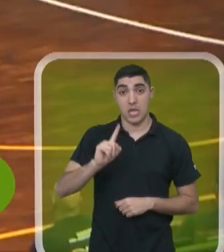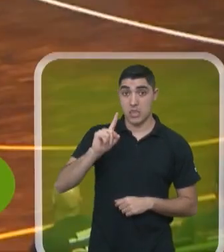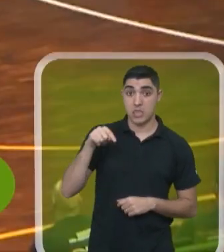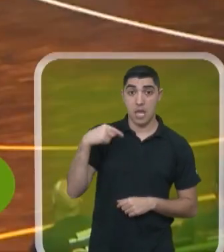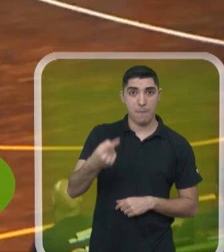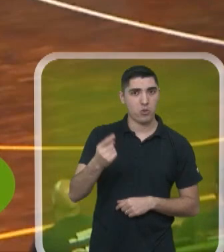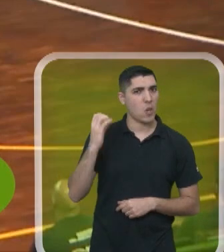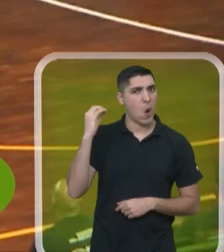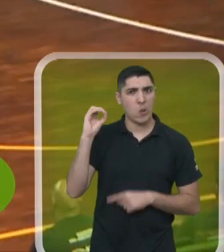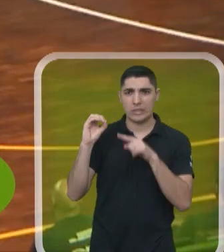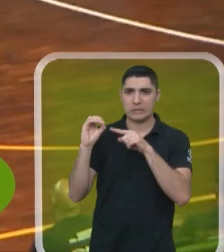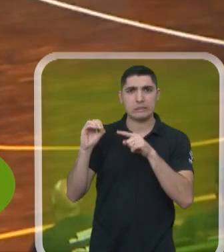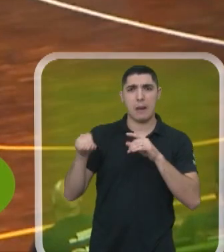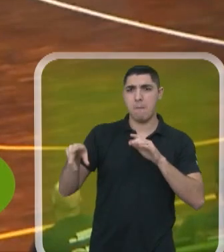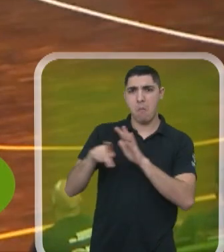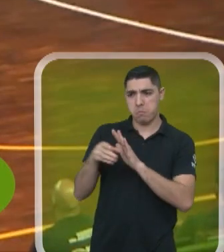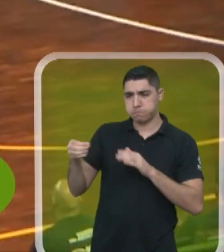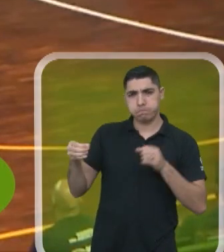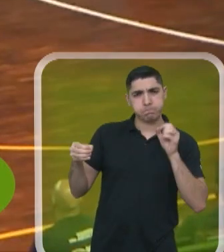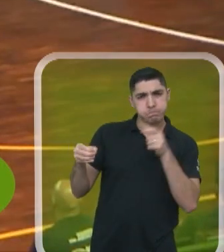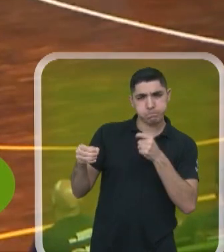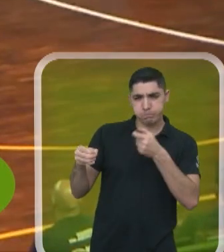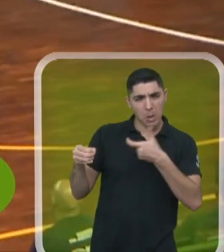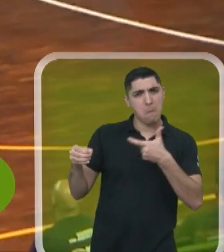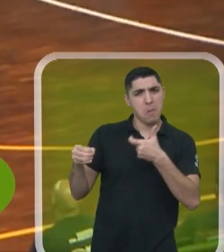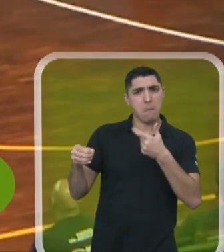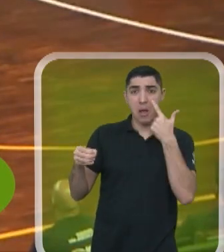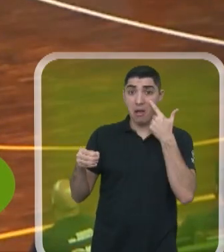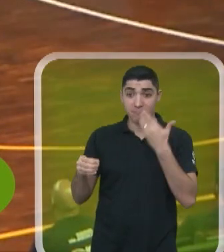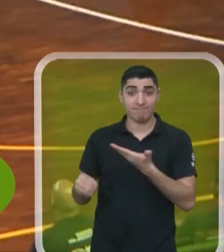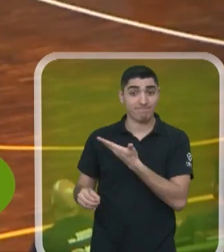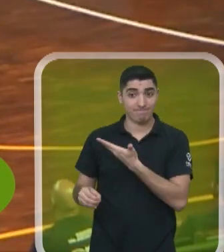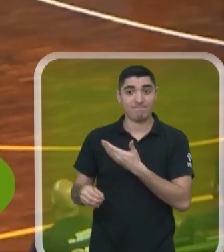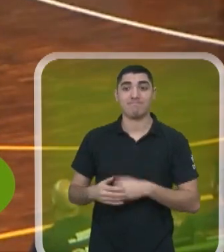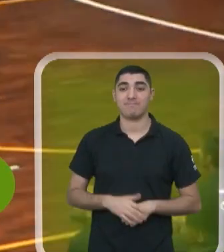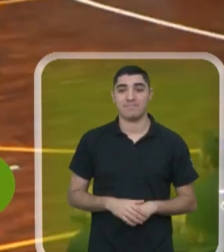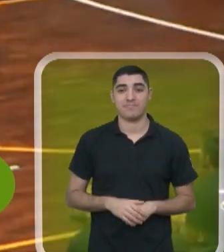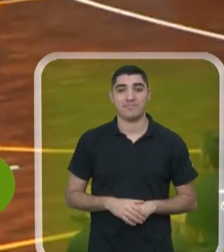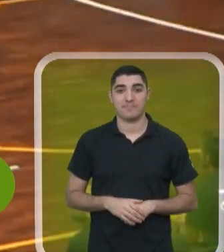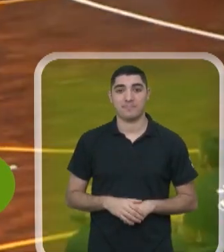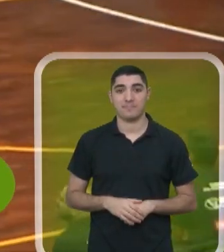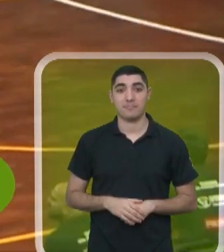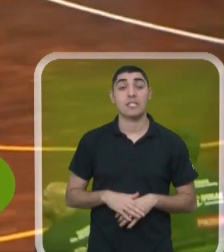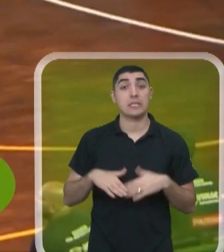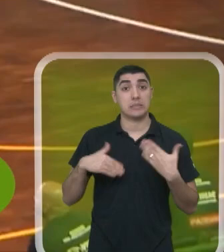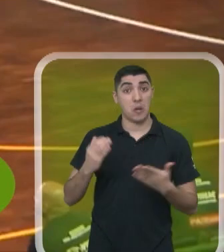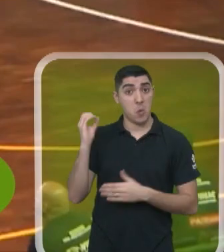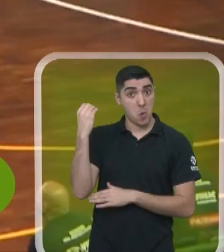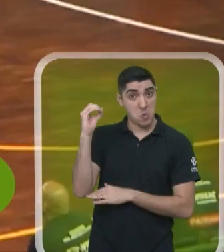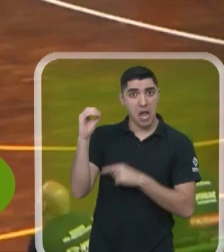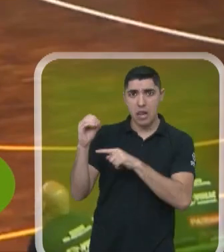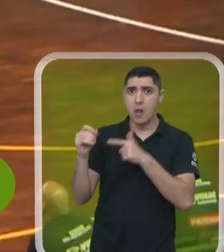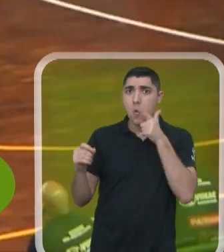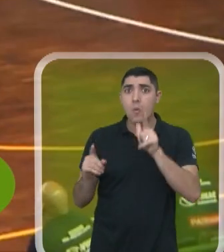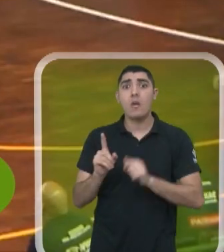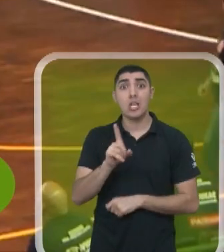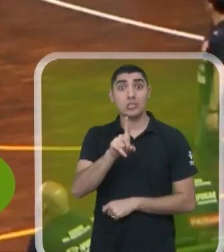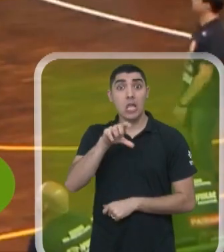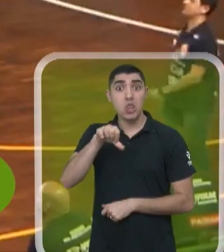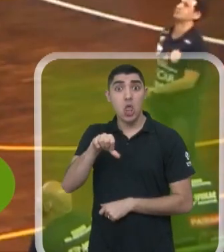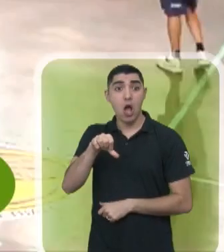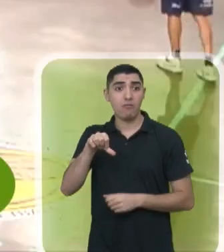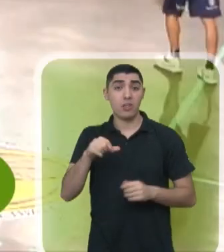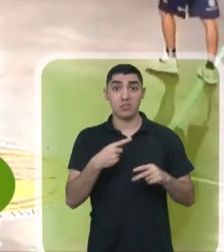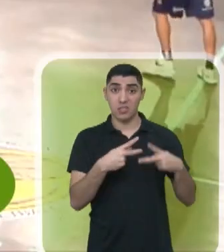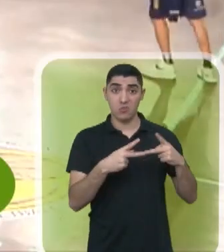só deu Osasco, com Paulinho Borassini comandando a coruja osasquense. Os donos da casa abriram